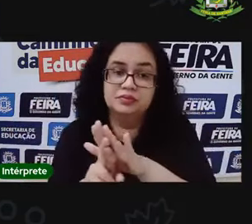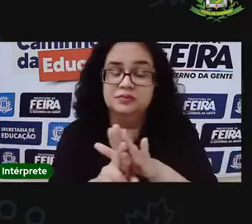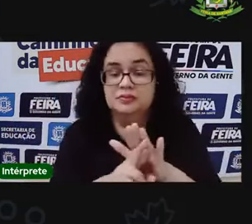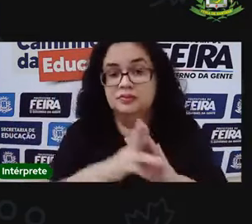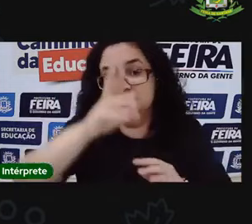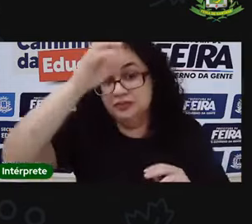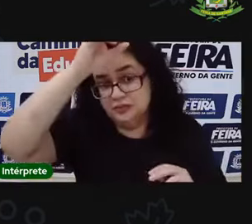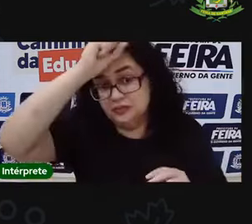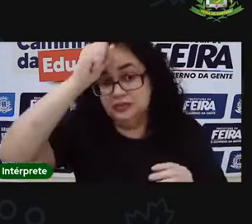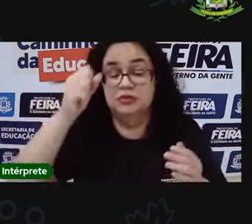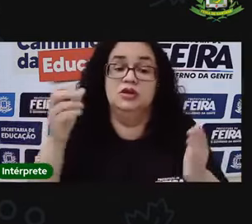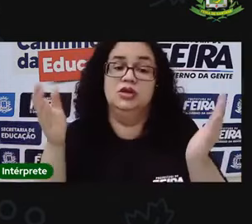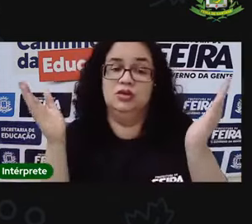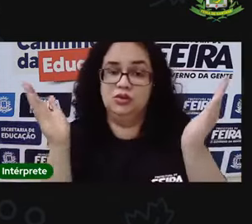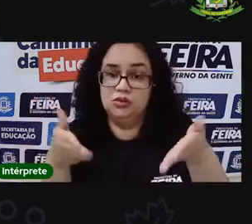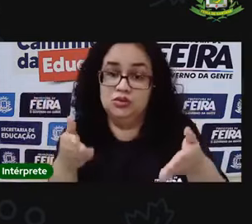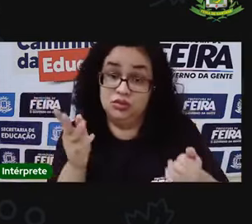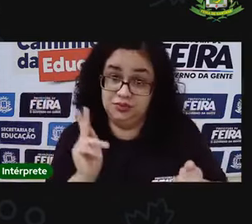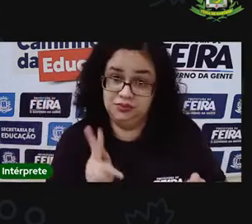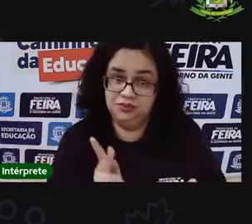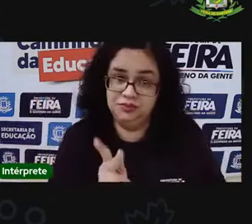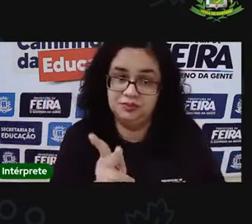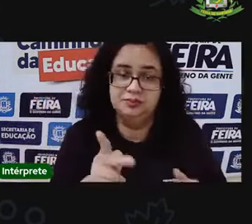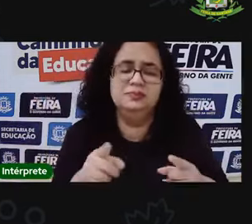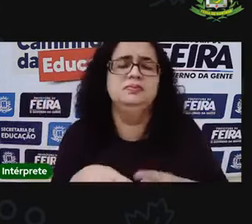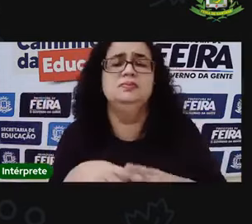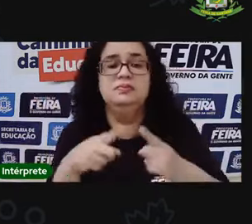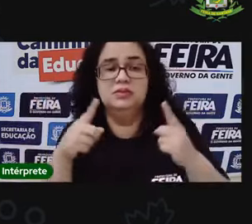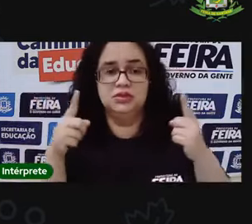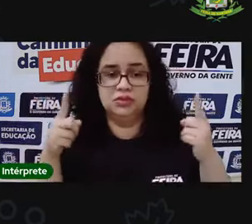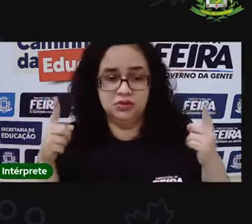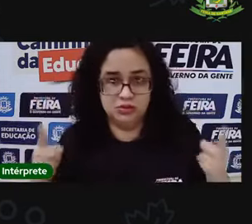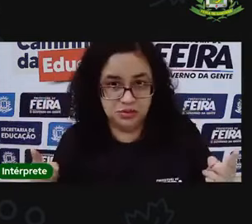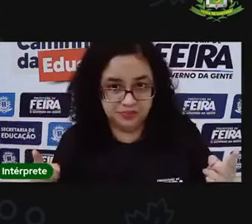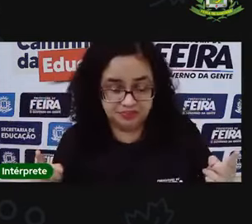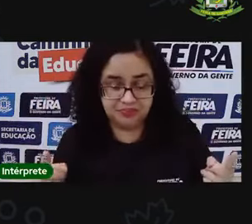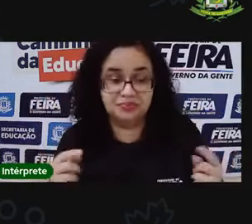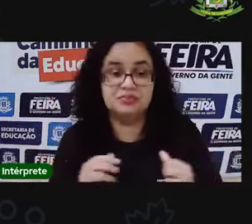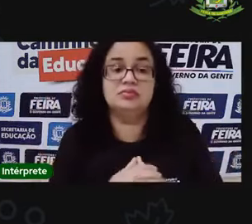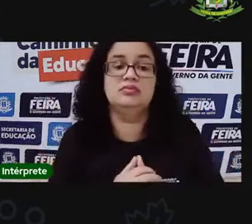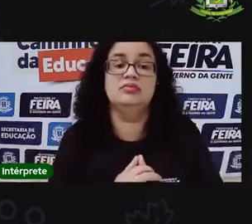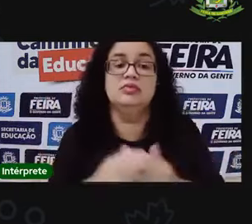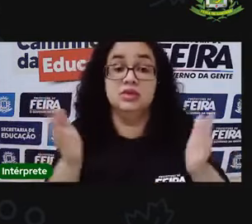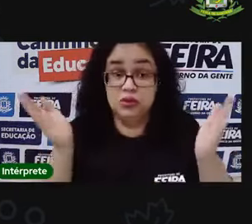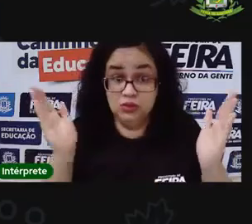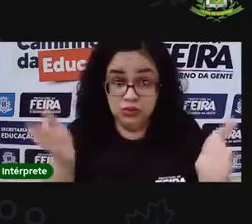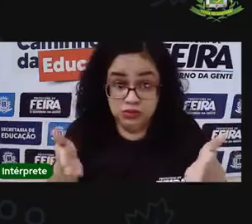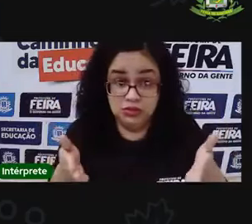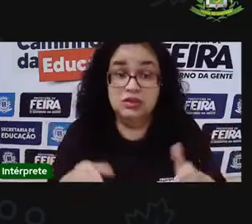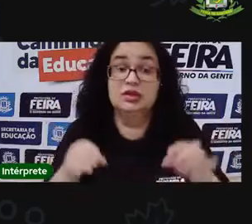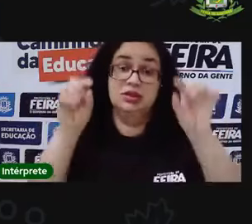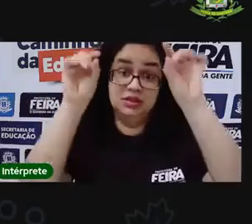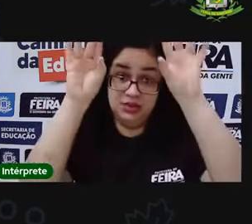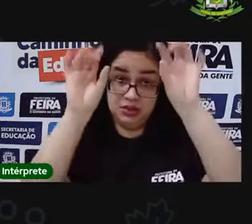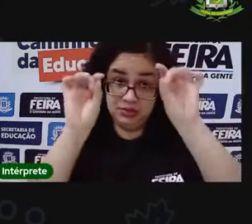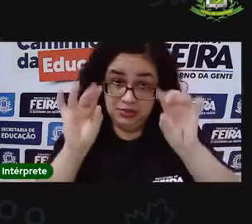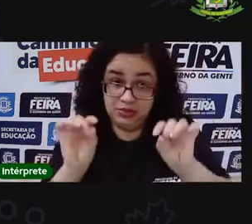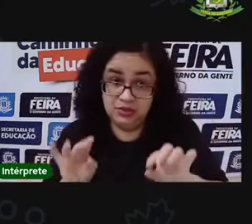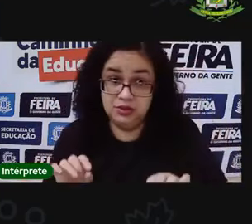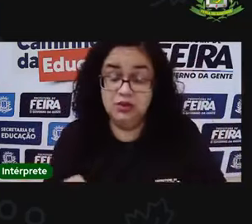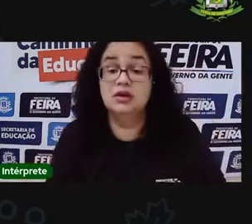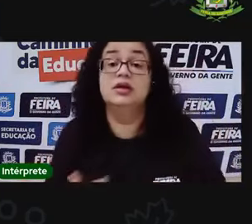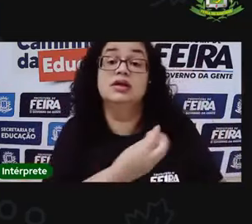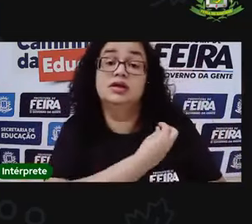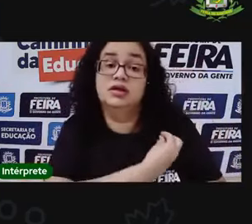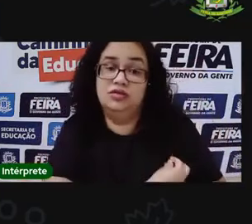de aprendizagem hoje, mas hoje de forma particular. Tomando os tempos artísticos que